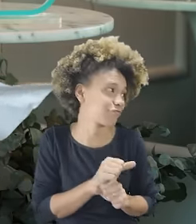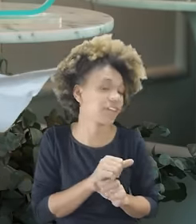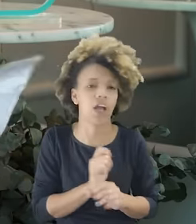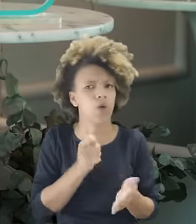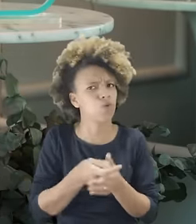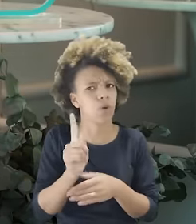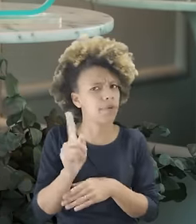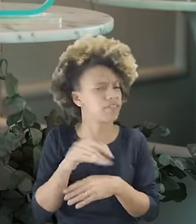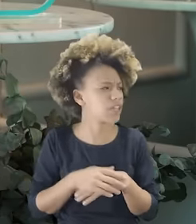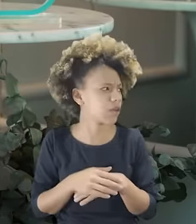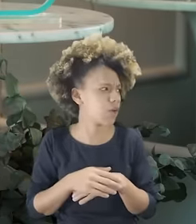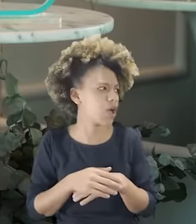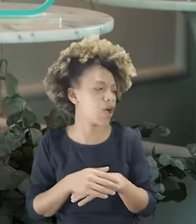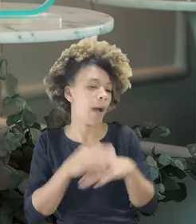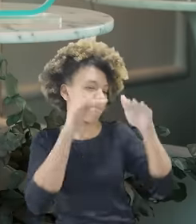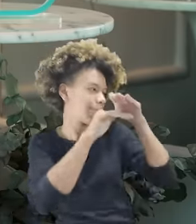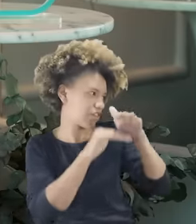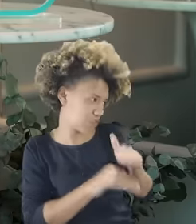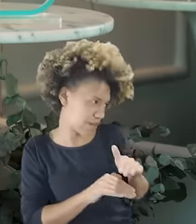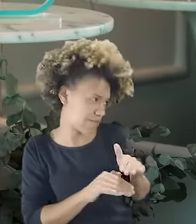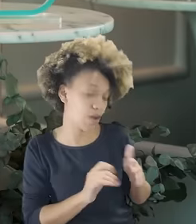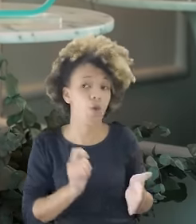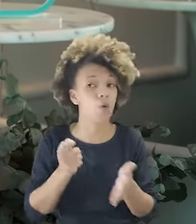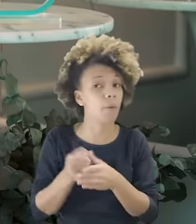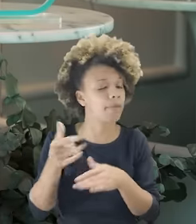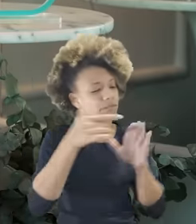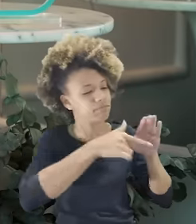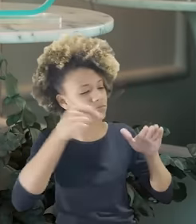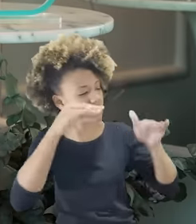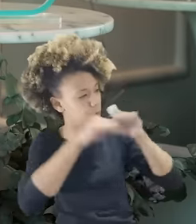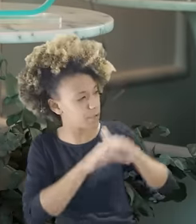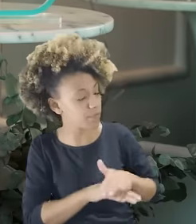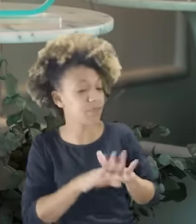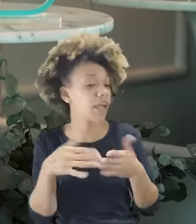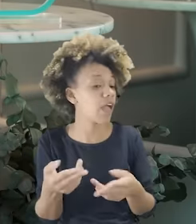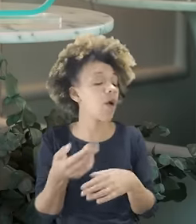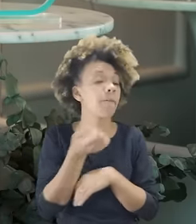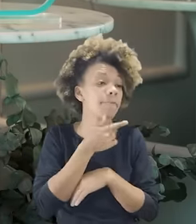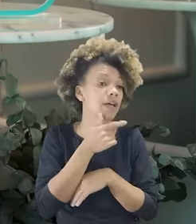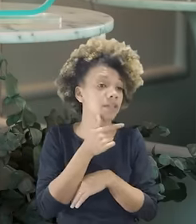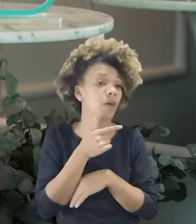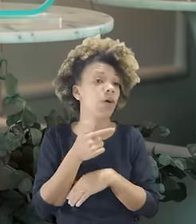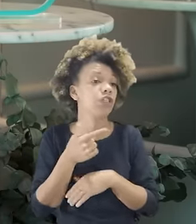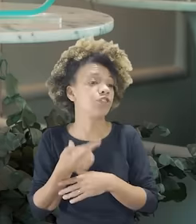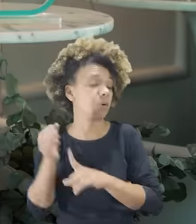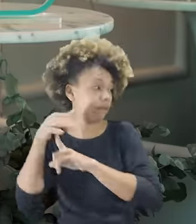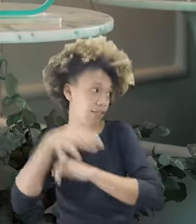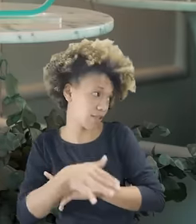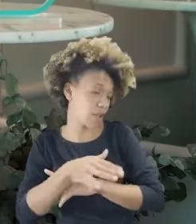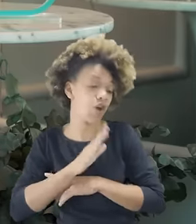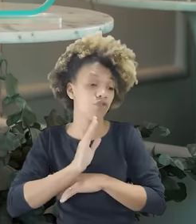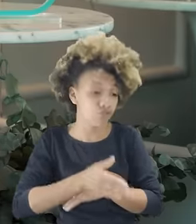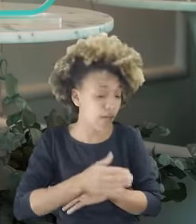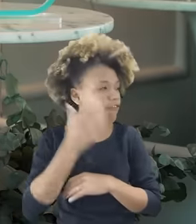o cara que o cara eu comprei você eu comprei tem uma prateleira comprei e você numa prateleira e a prateleira é um comediante em ascensão